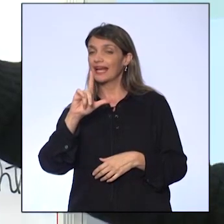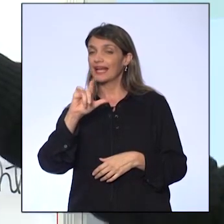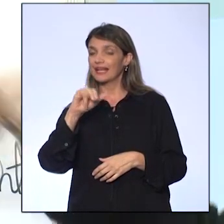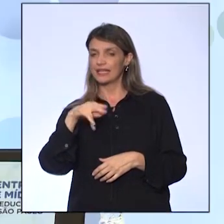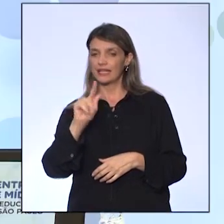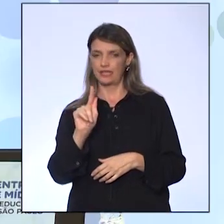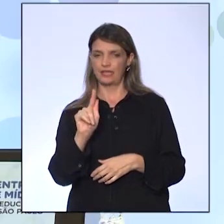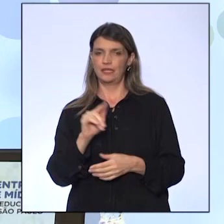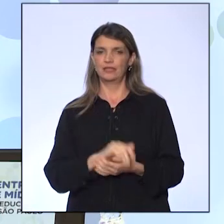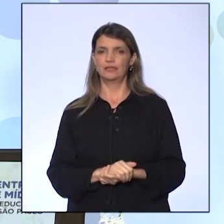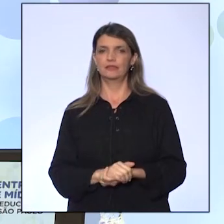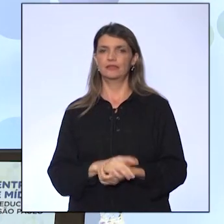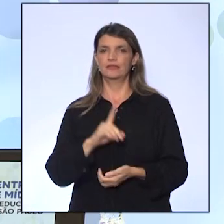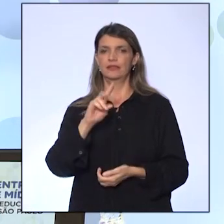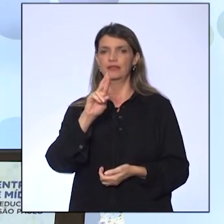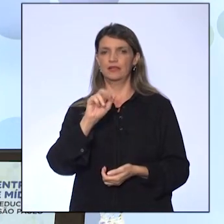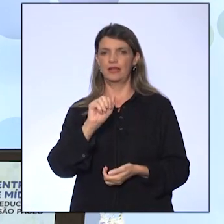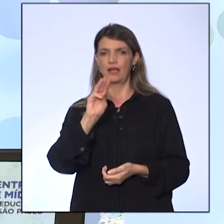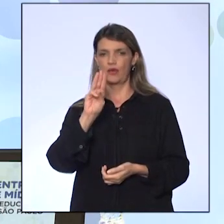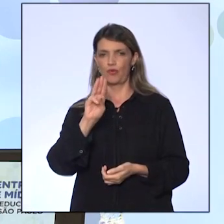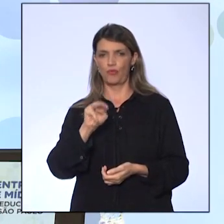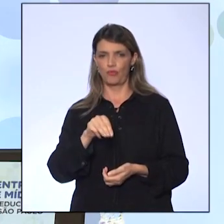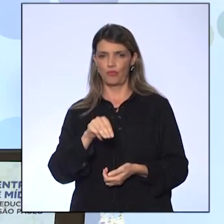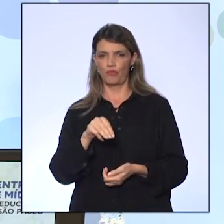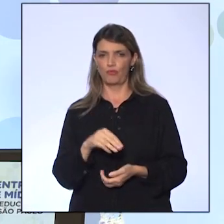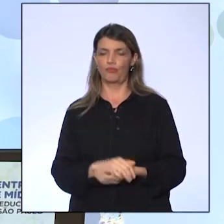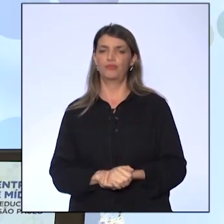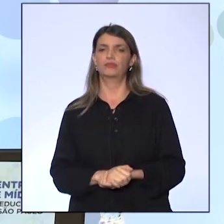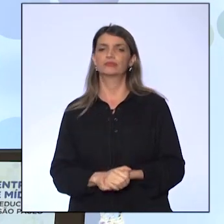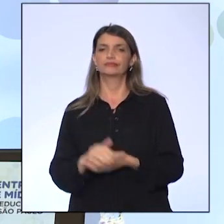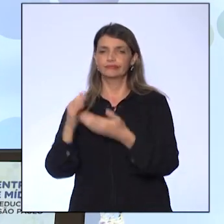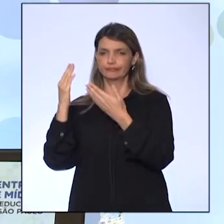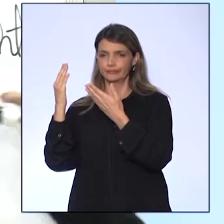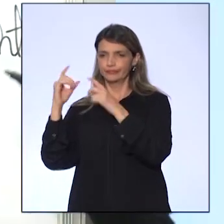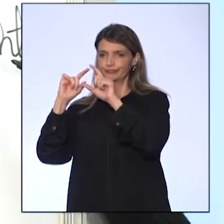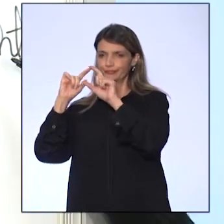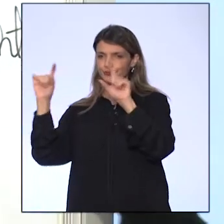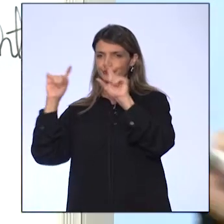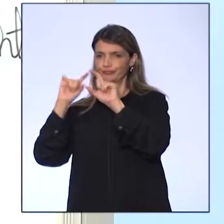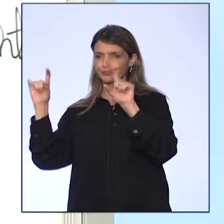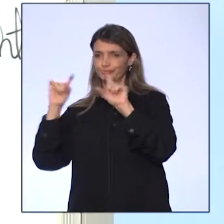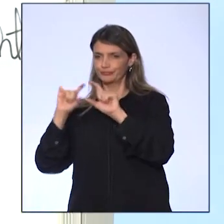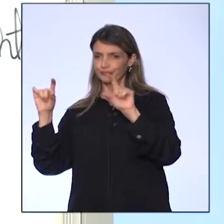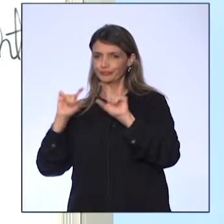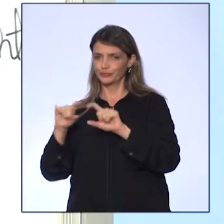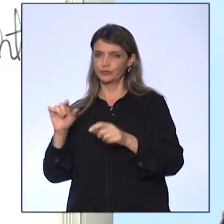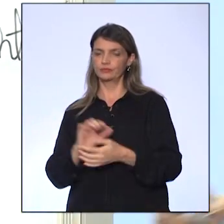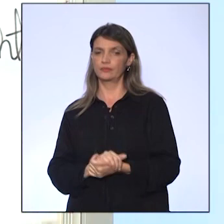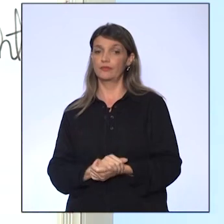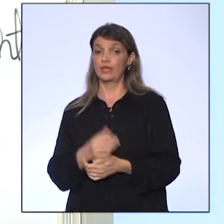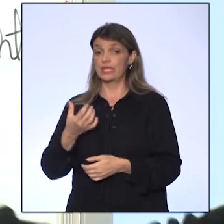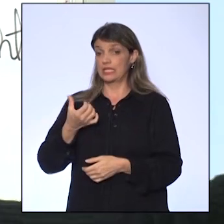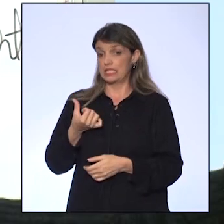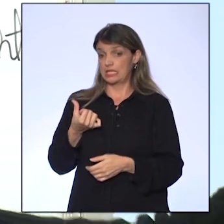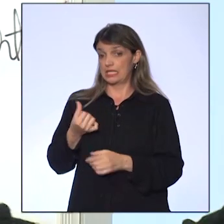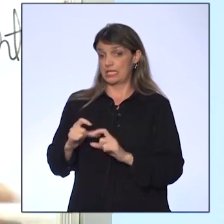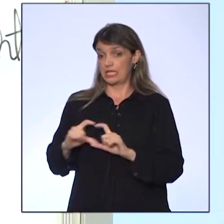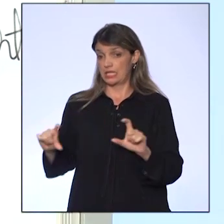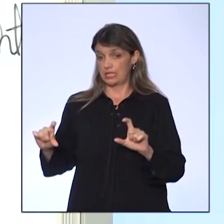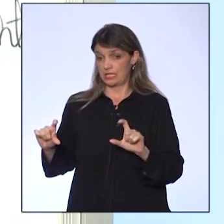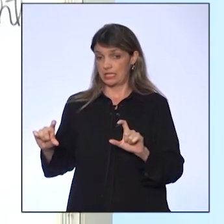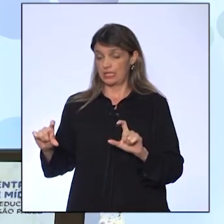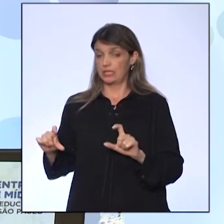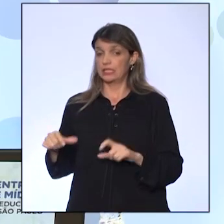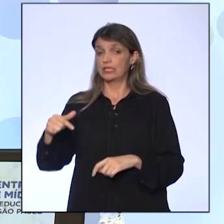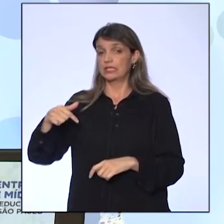linha, draw. Quarta linha, crypt cipta. Silence, fight. Na sexta linha,